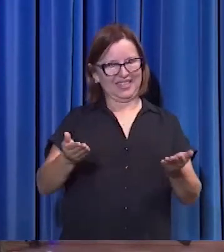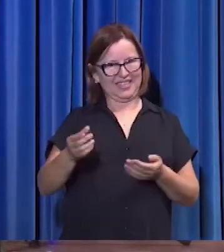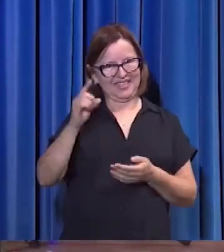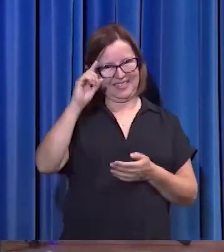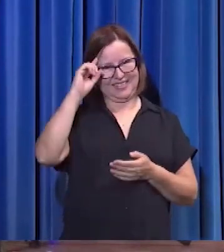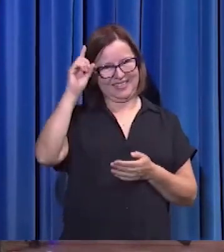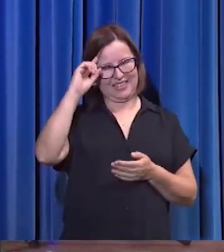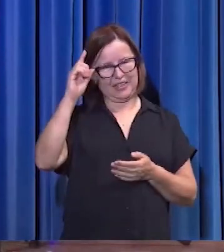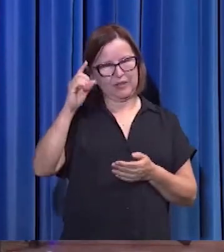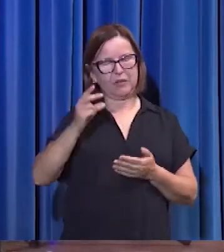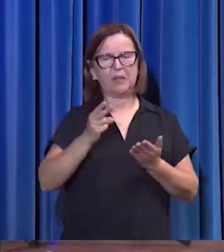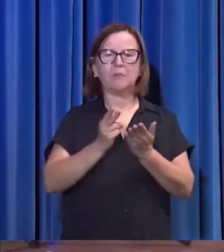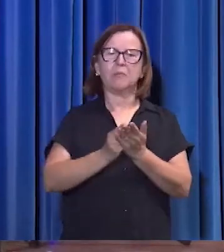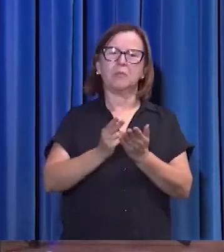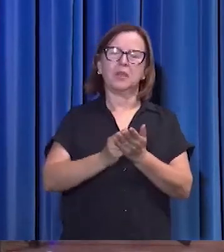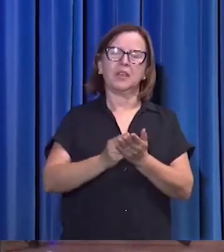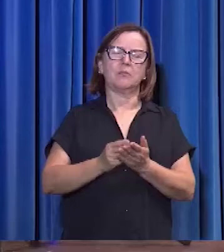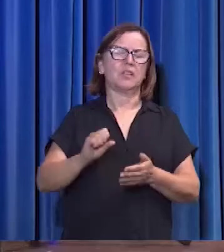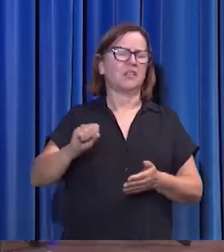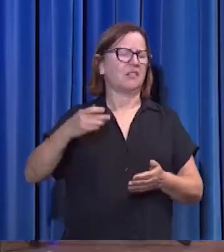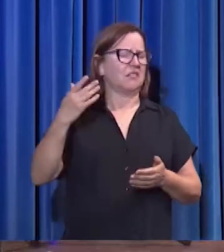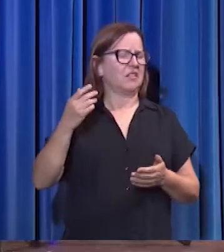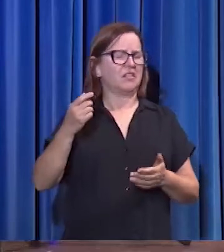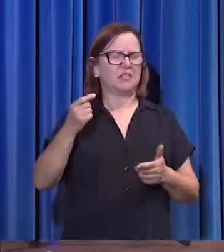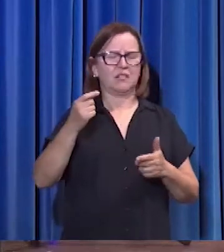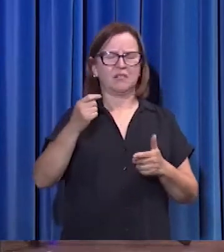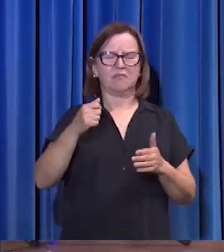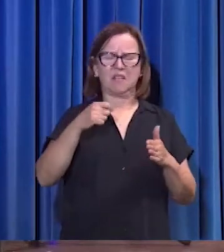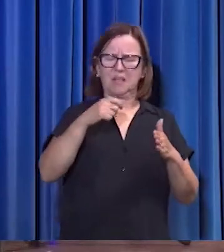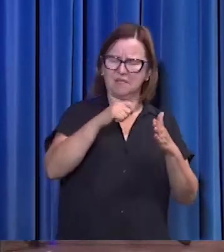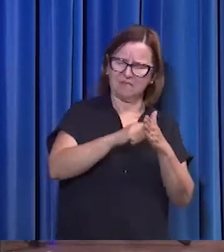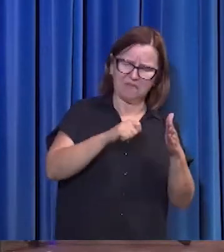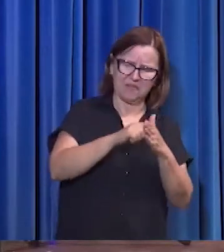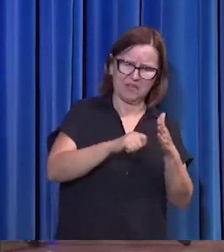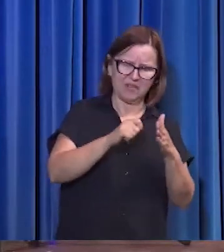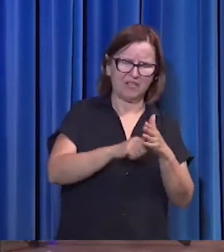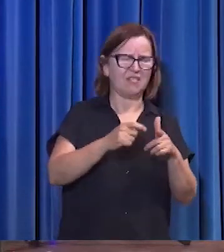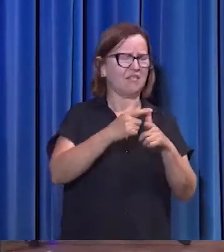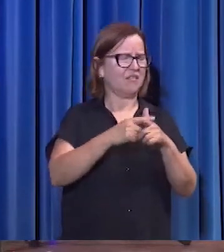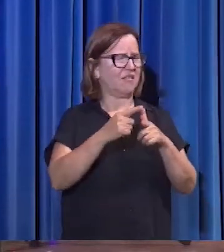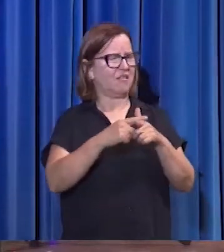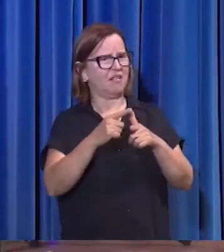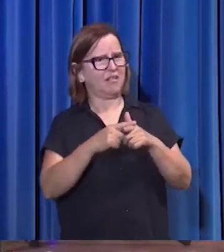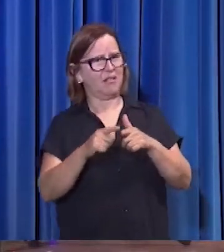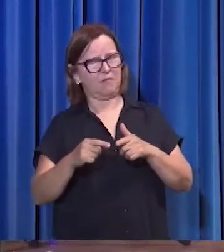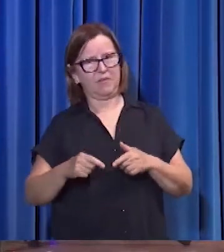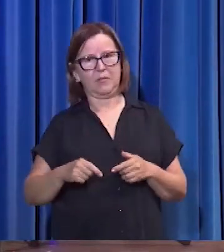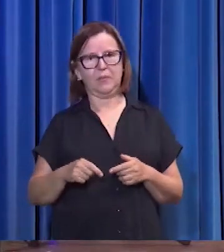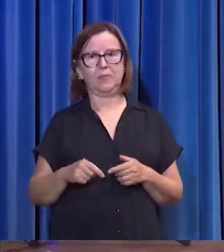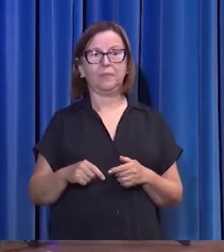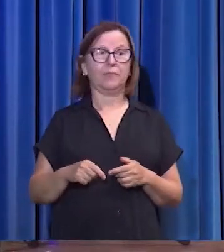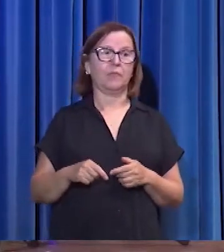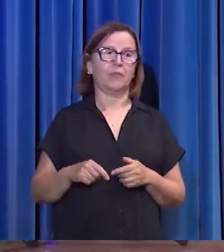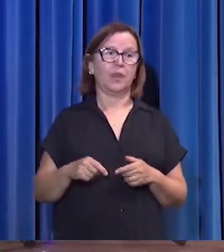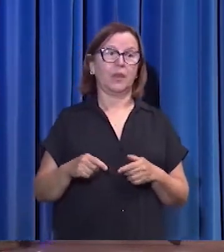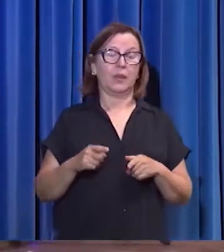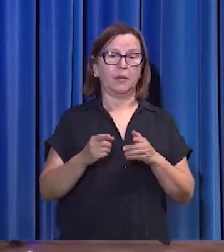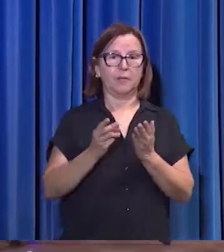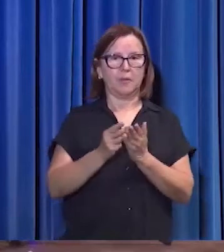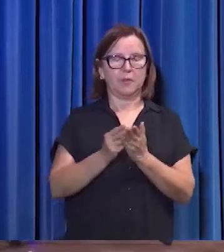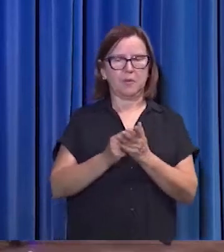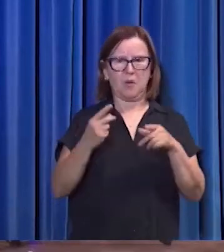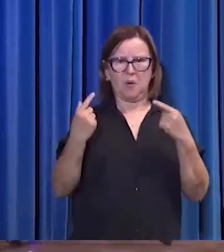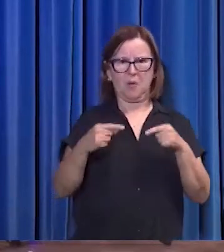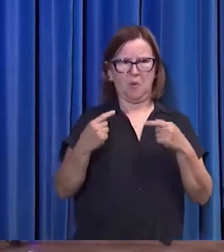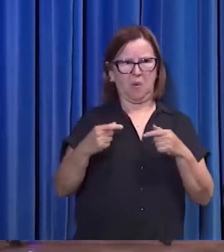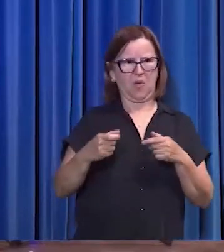que vocês tenham lutas ferozes com as potestades malignas, com os poderes do